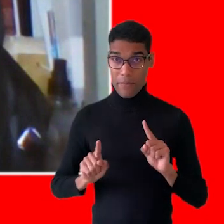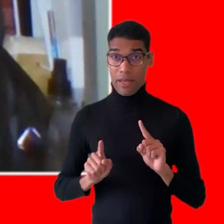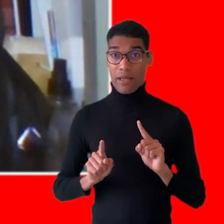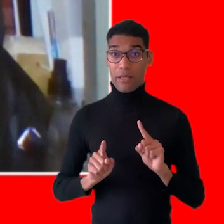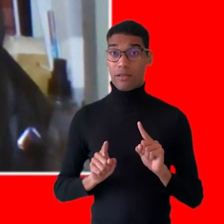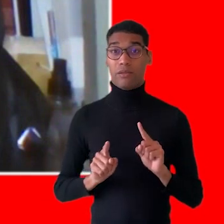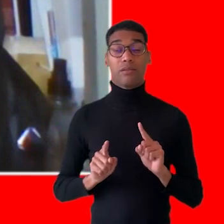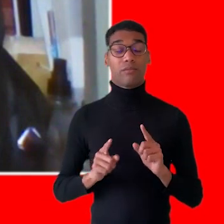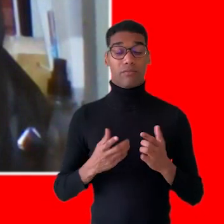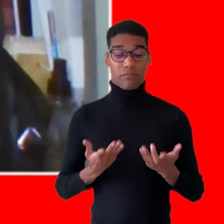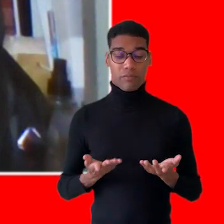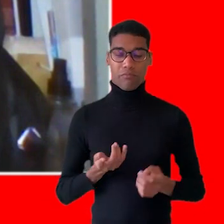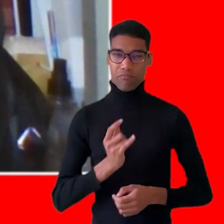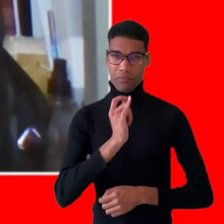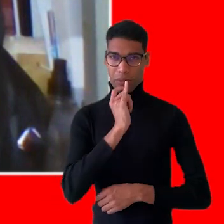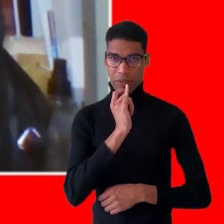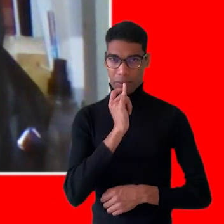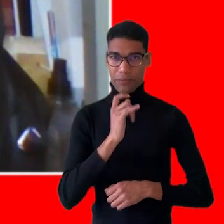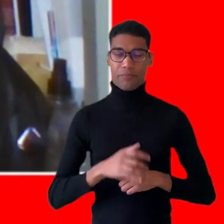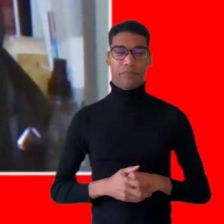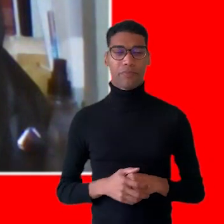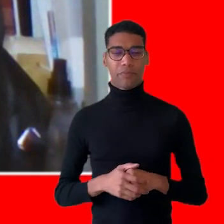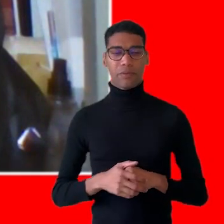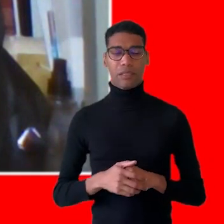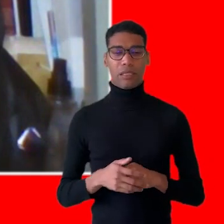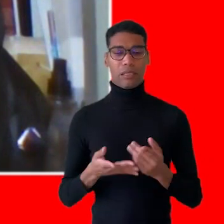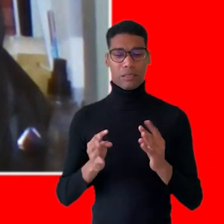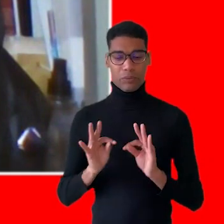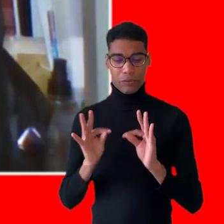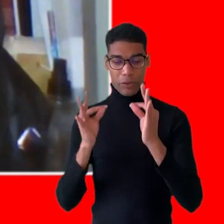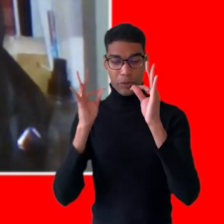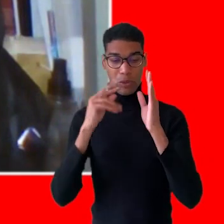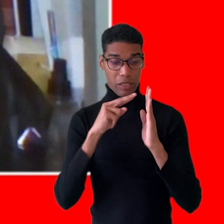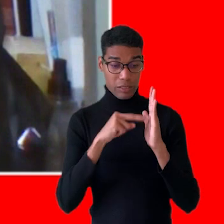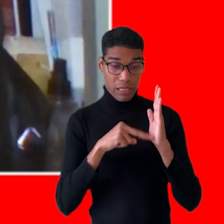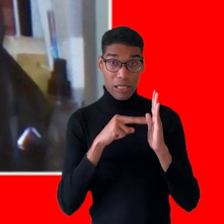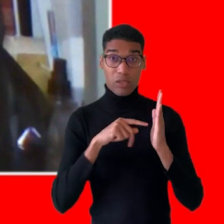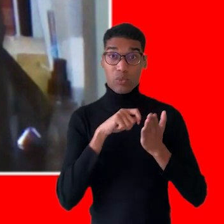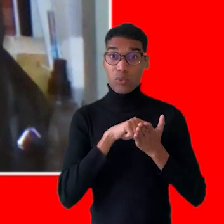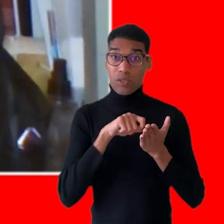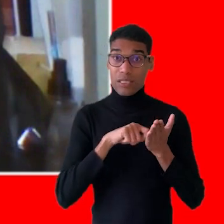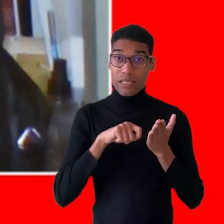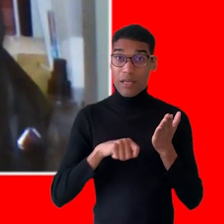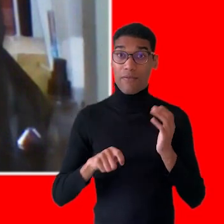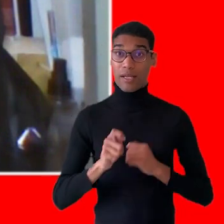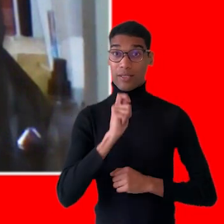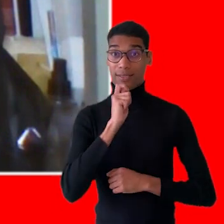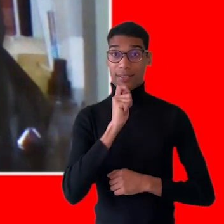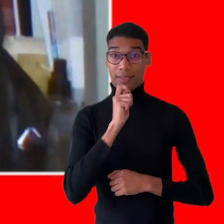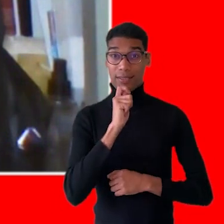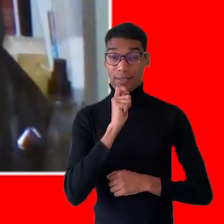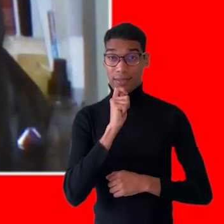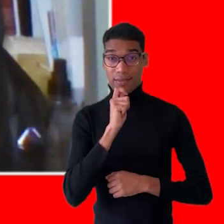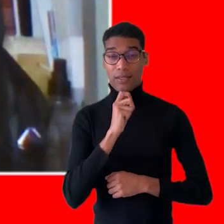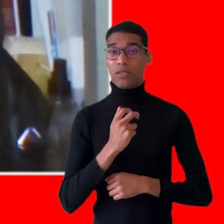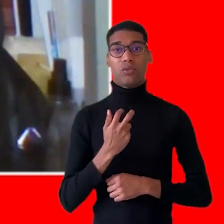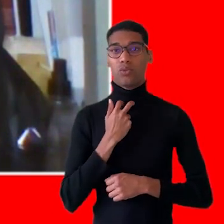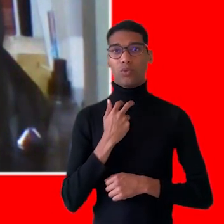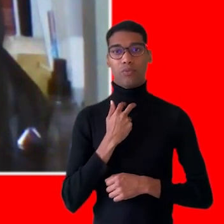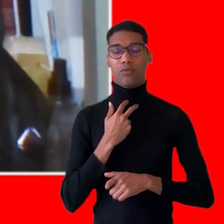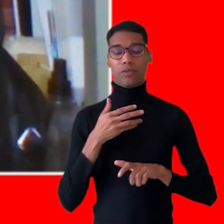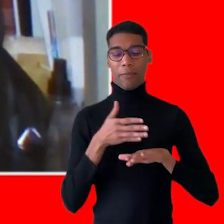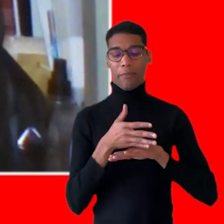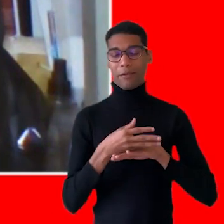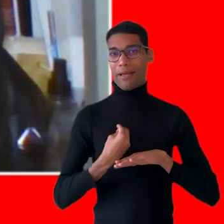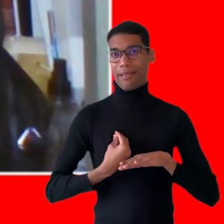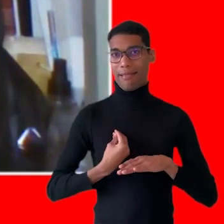aqueles que não eram portadores da tecnologia da leitura e da escrita de participação na